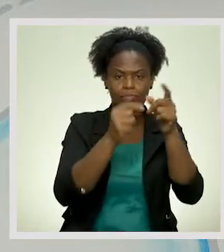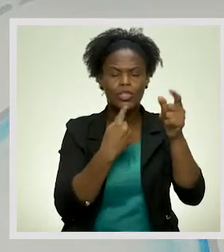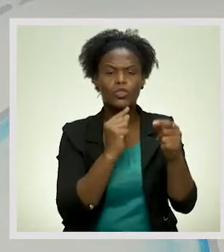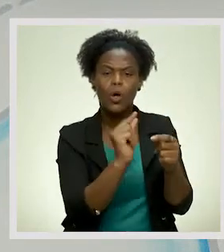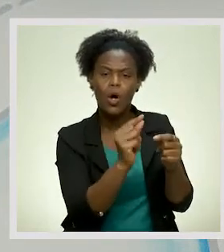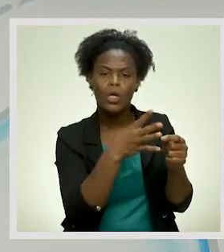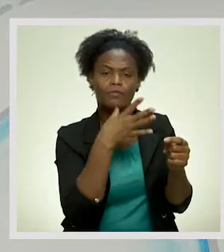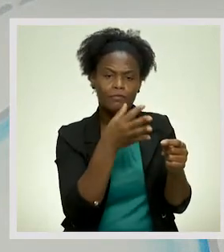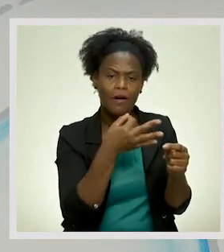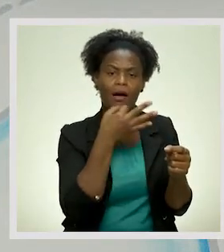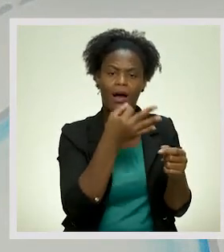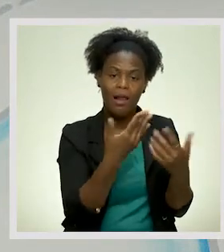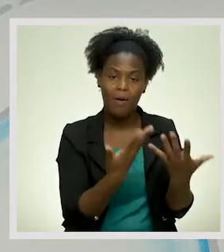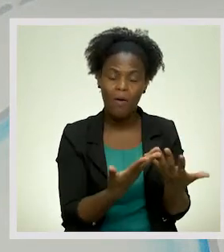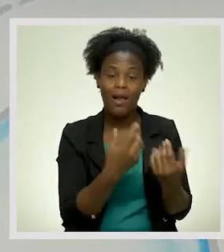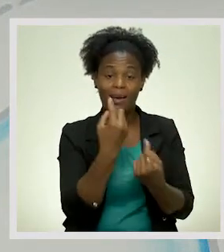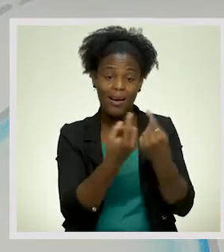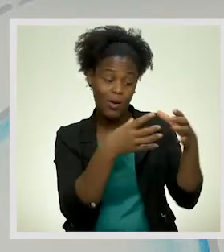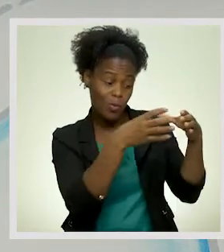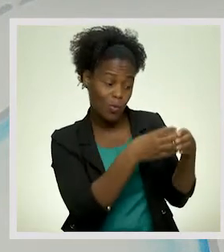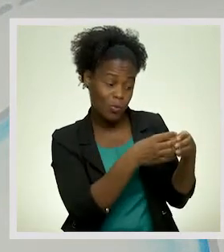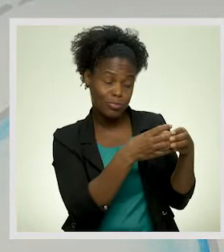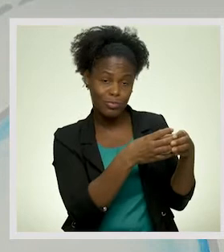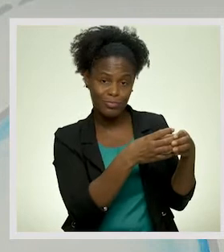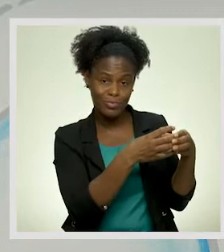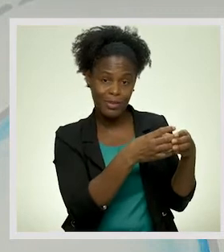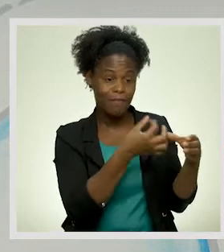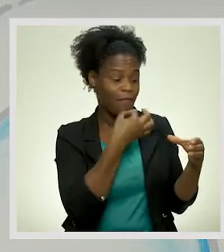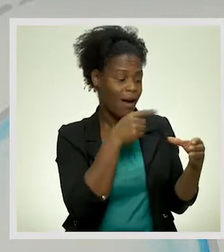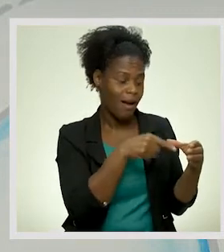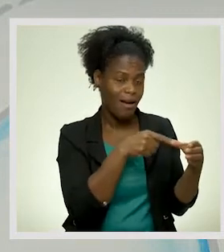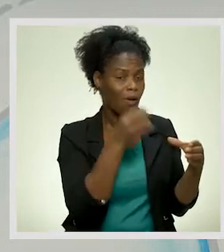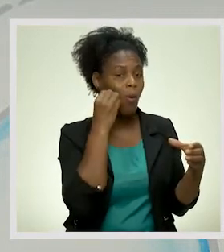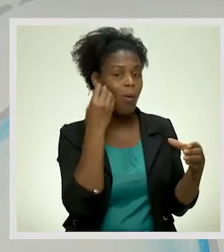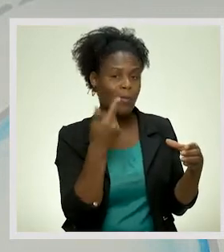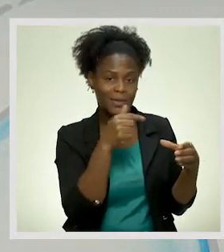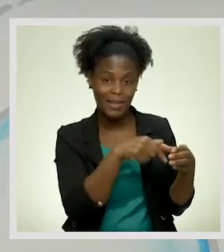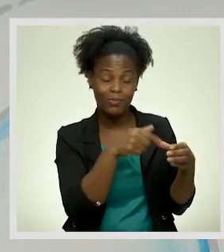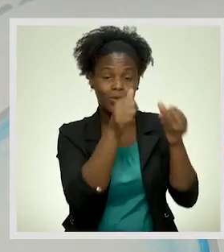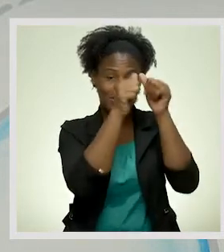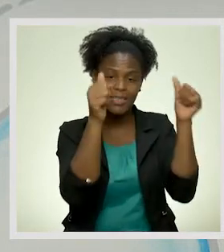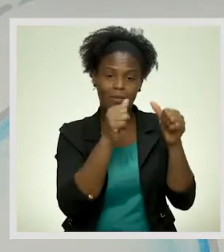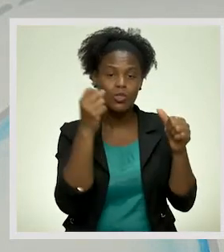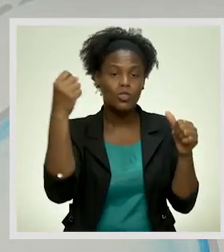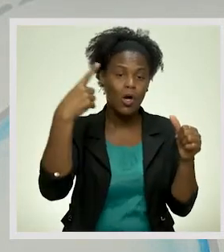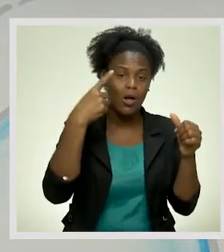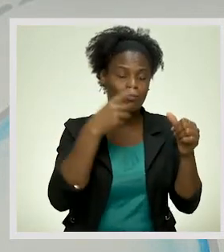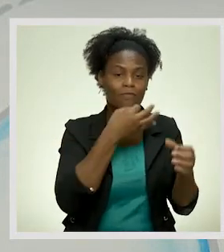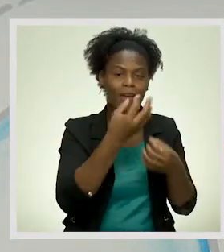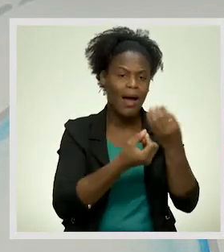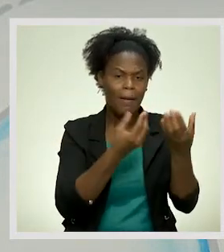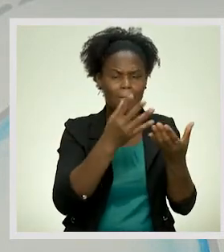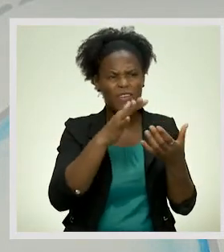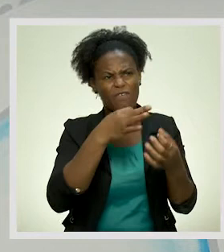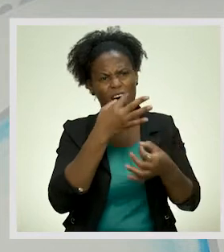cada astro ou de cada grupo de corpos que nós encontramos dentro do sistema solar de uma forma mais ou